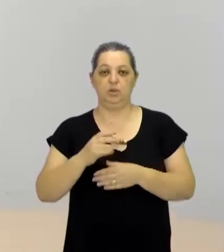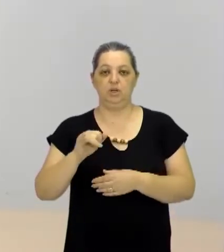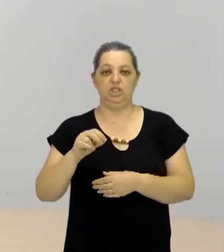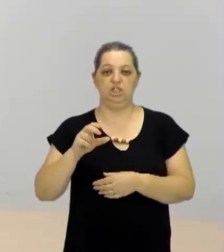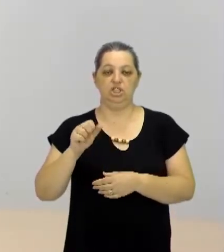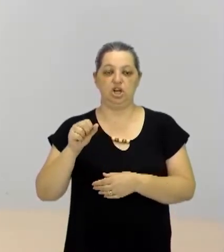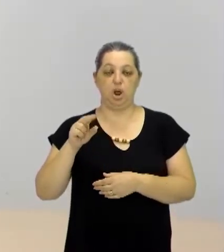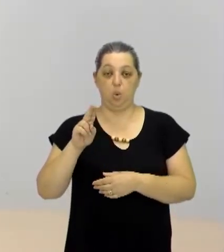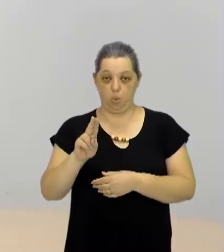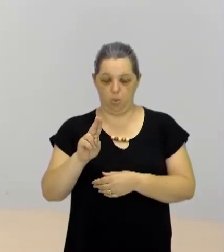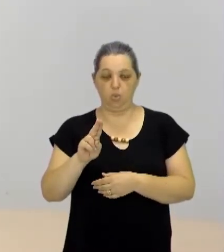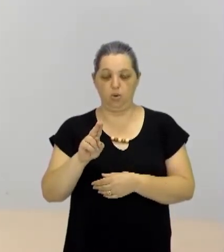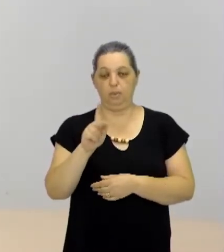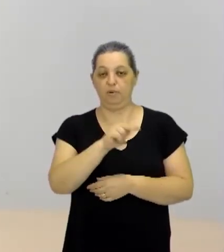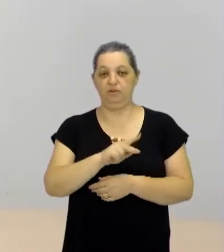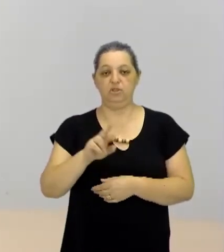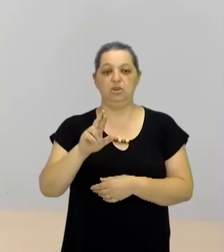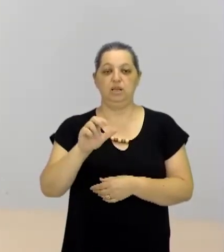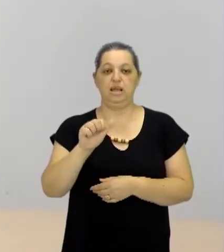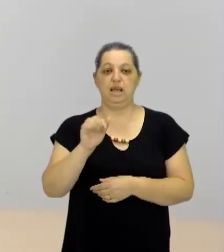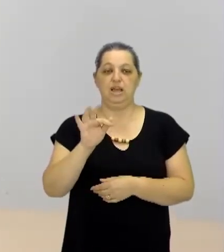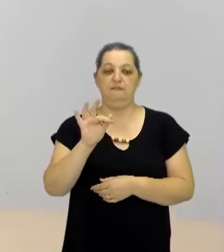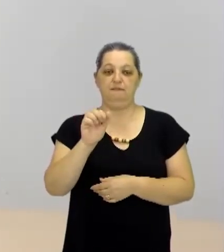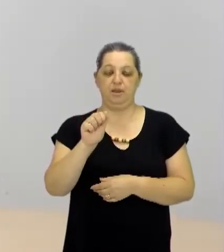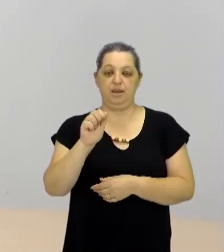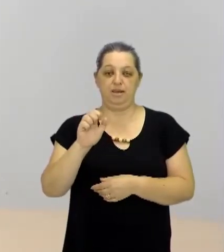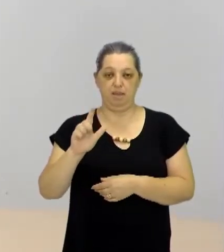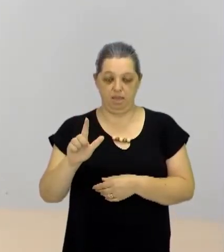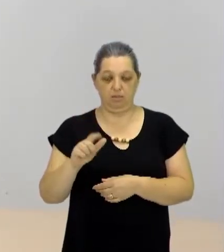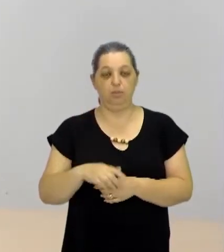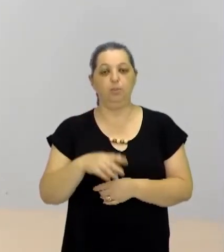professor Rafael aqui. Nós temos a professora Andréia,